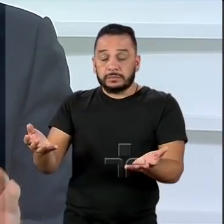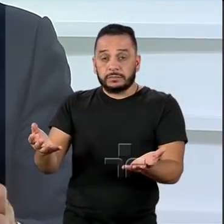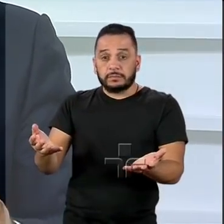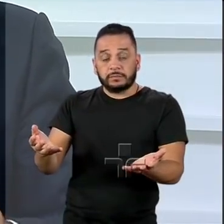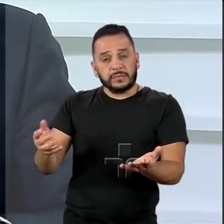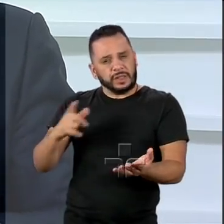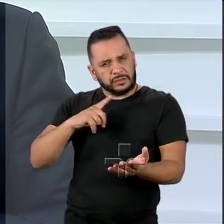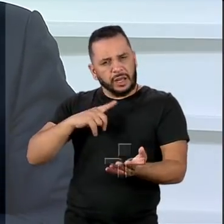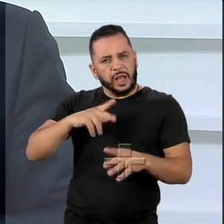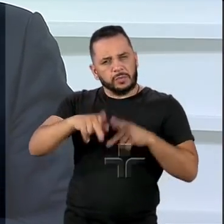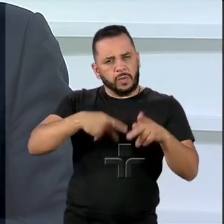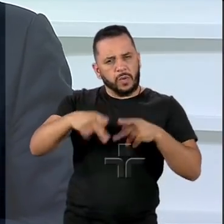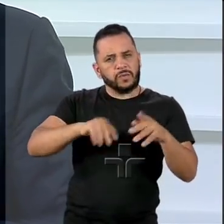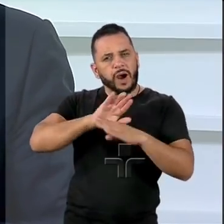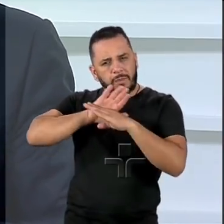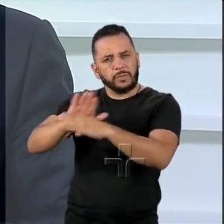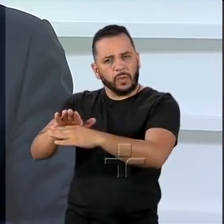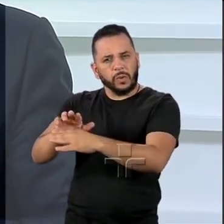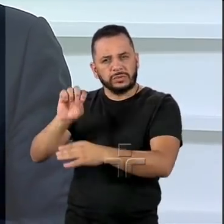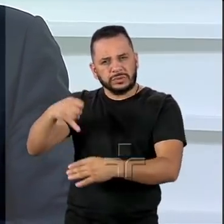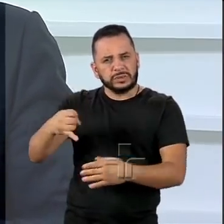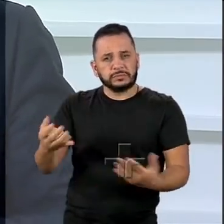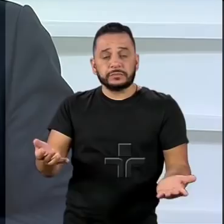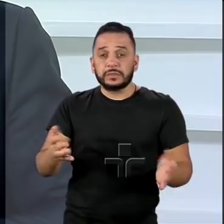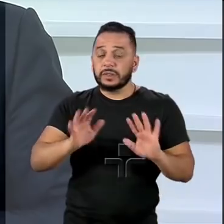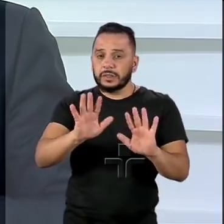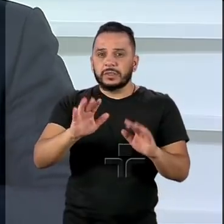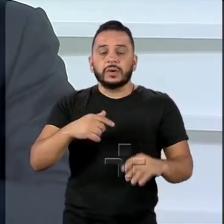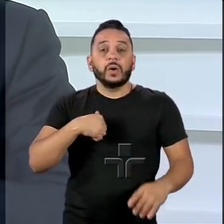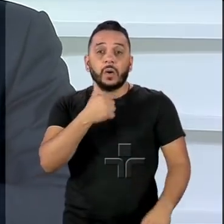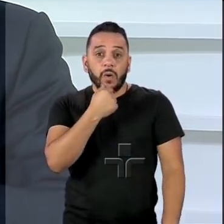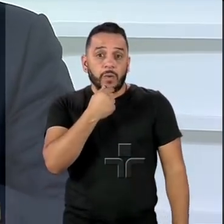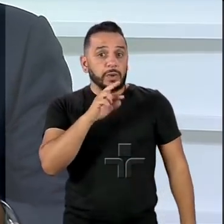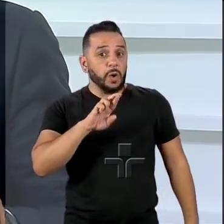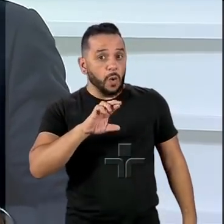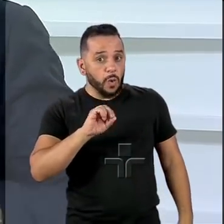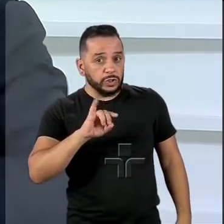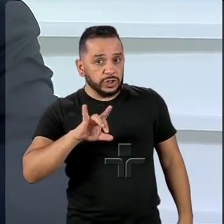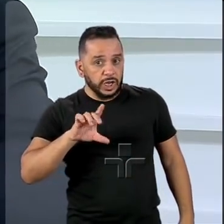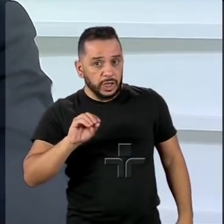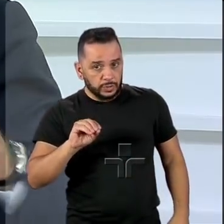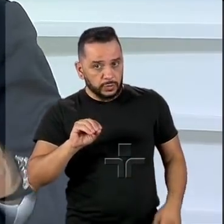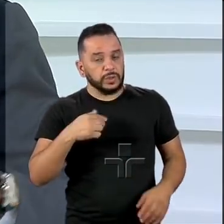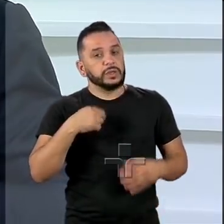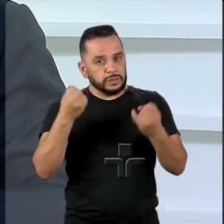uma questão que foi muito bem colocada pelo Rogério, acho que está